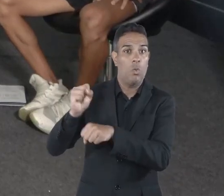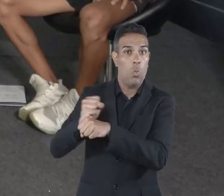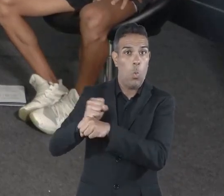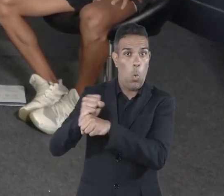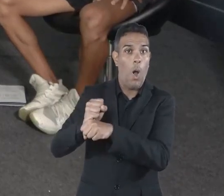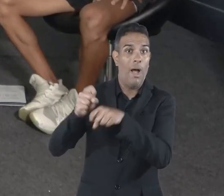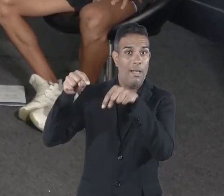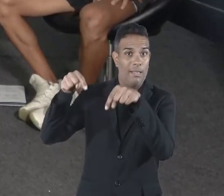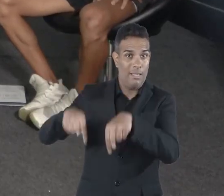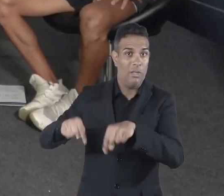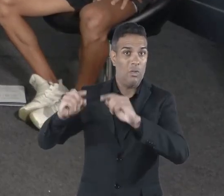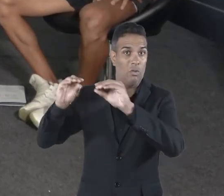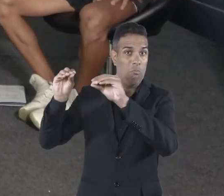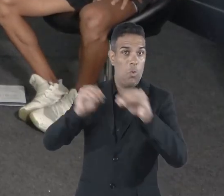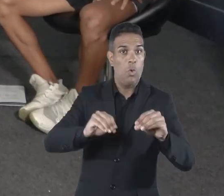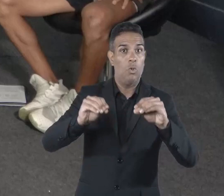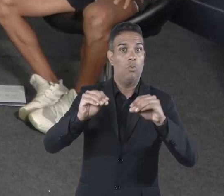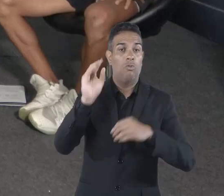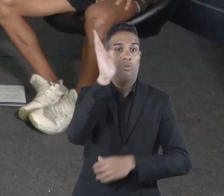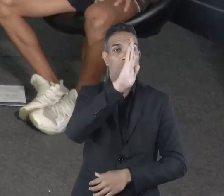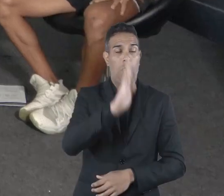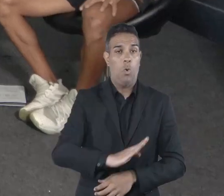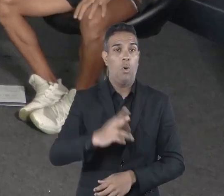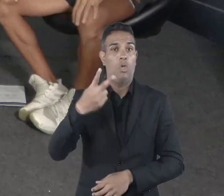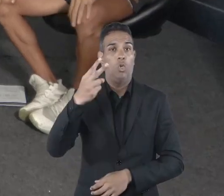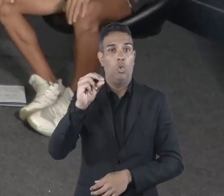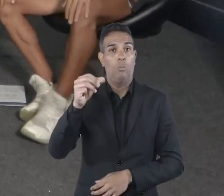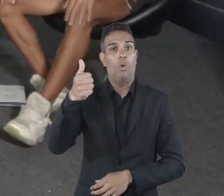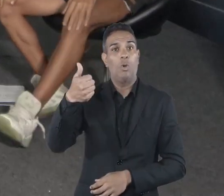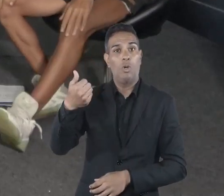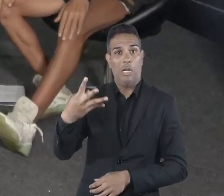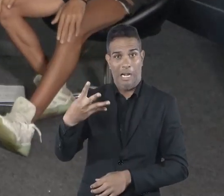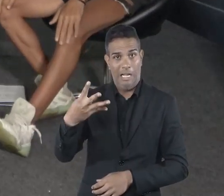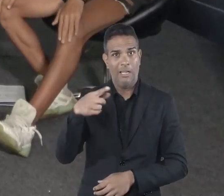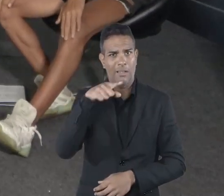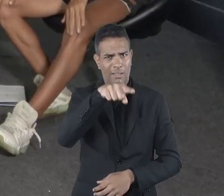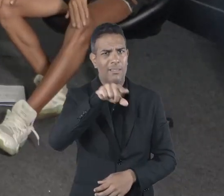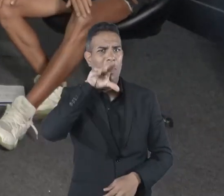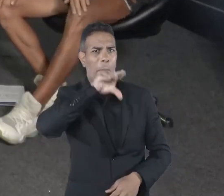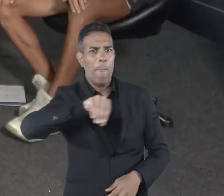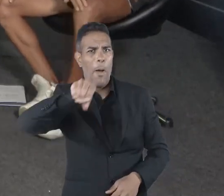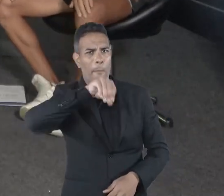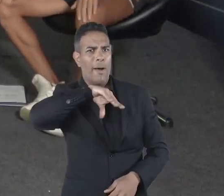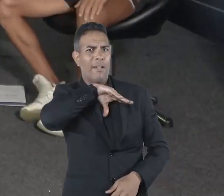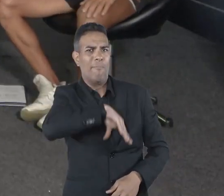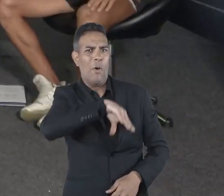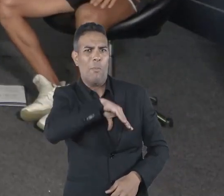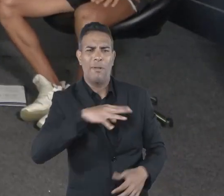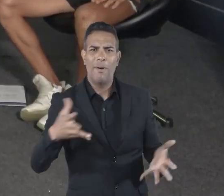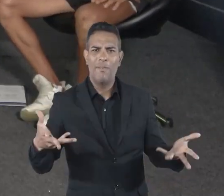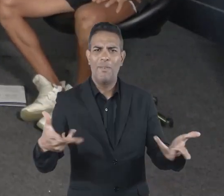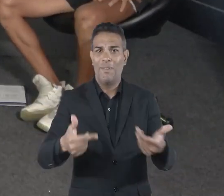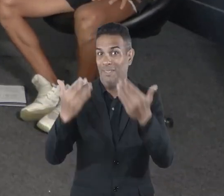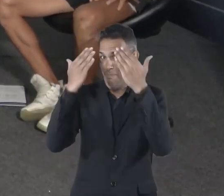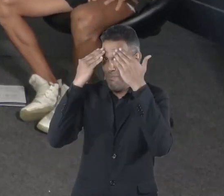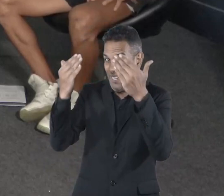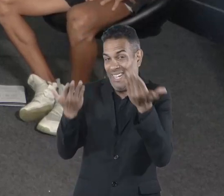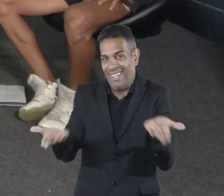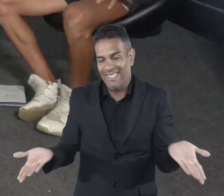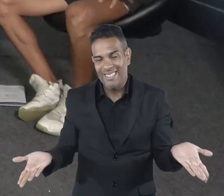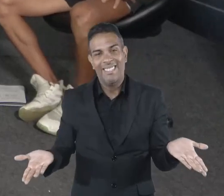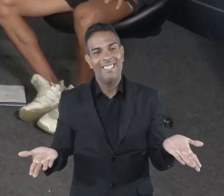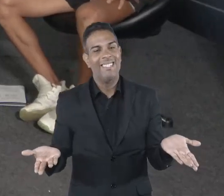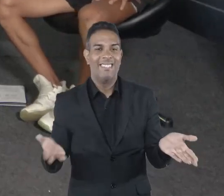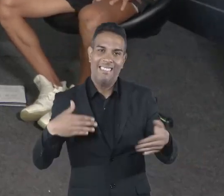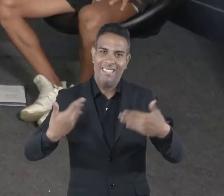para o Brasil? Quando Eu estou aqui há 8 anos. 8 estou anos. no Brasil há 8 anos. Cheguei em 2014, no meio da Copa. Português está muito bom, hein?